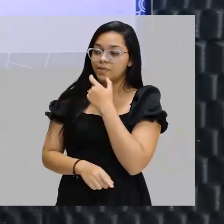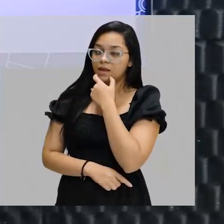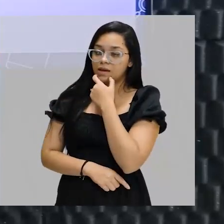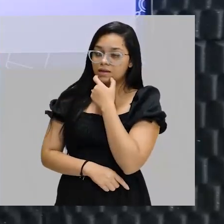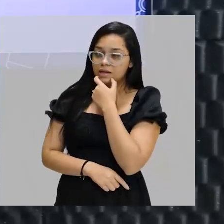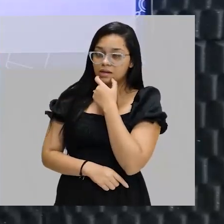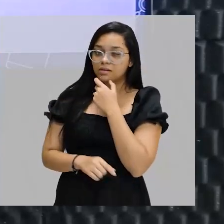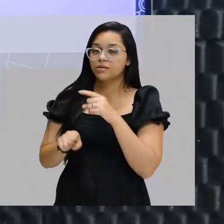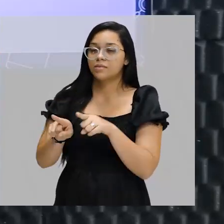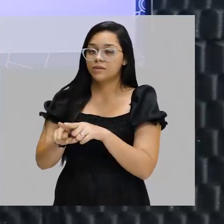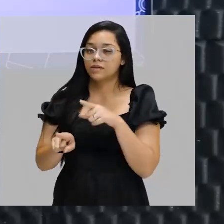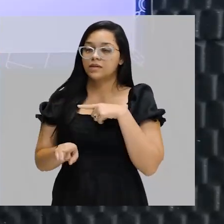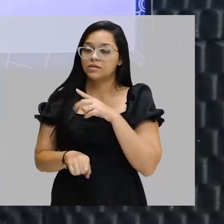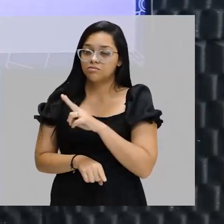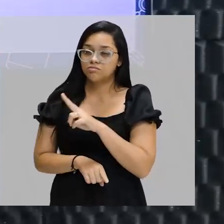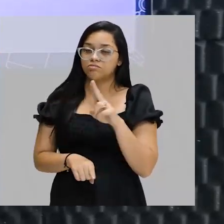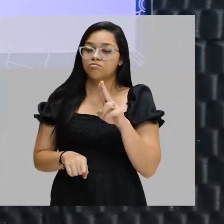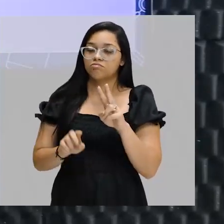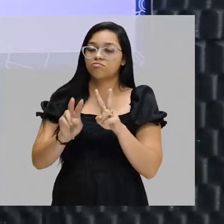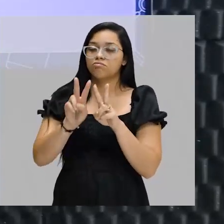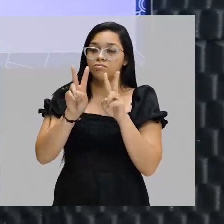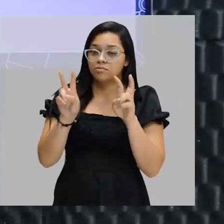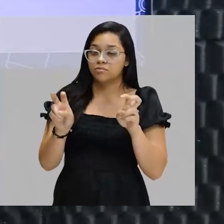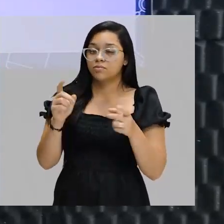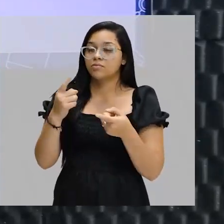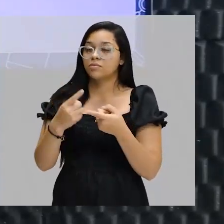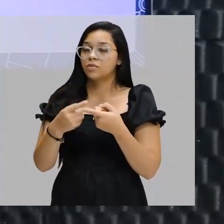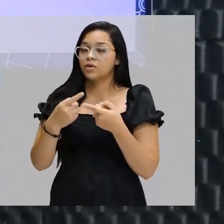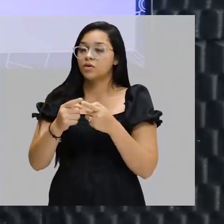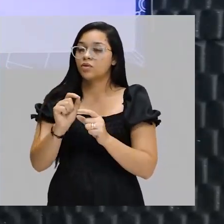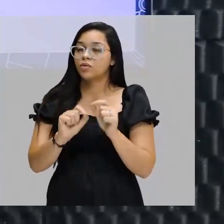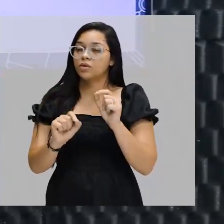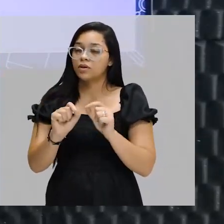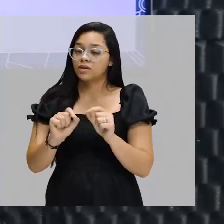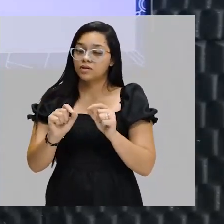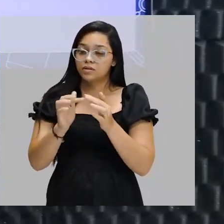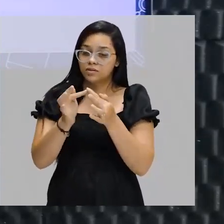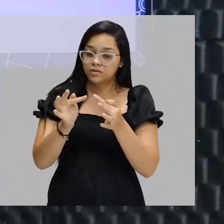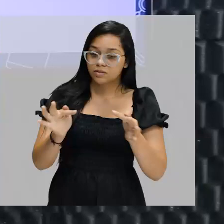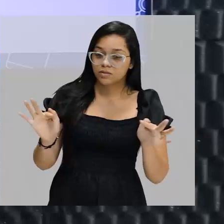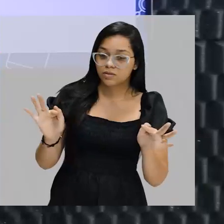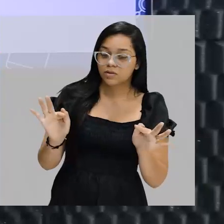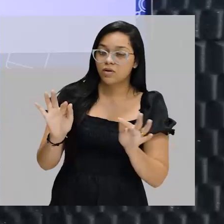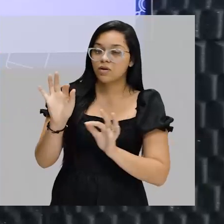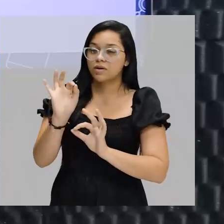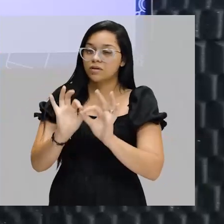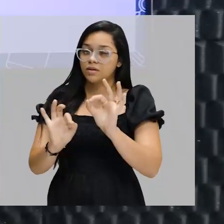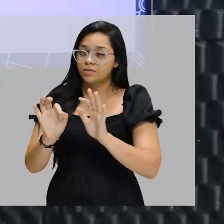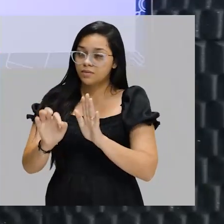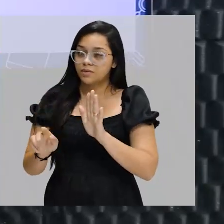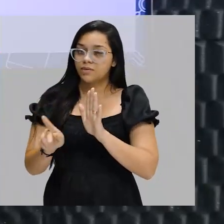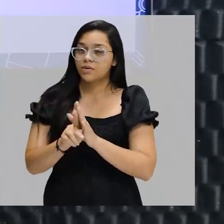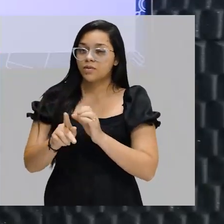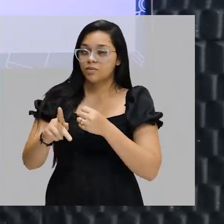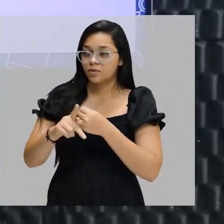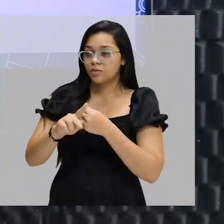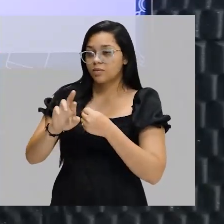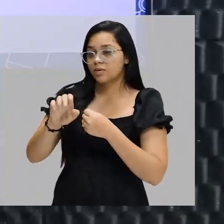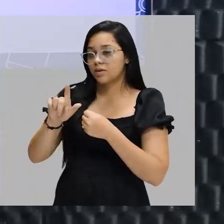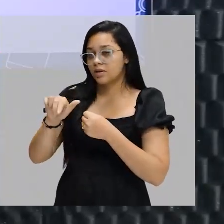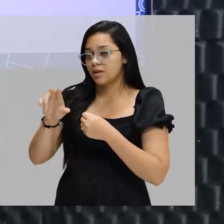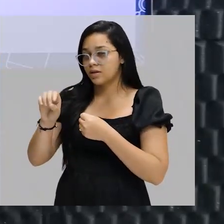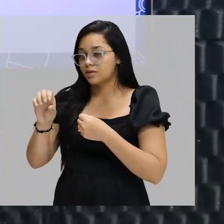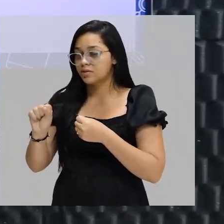inglesa, que tem esse nome, essa titulação, justamente porque são sentenças formadas pelos pronomes